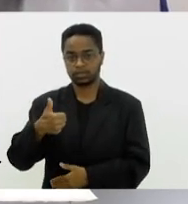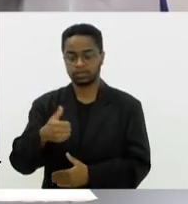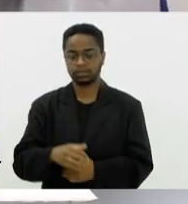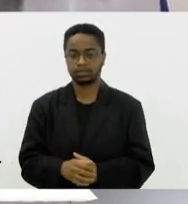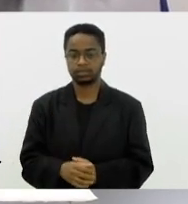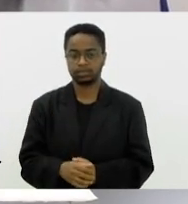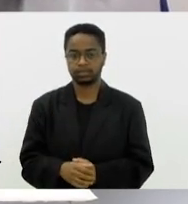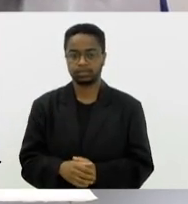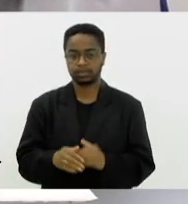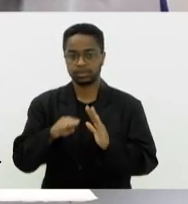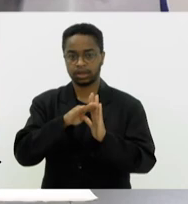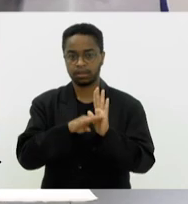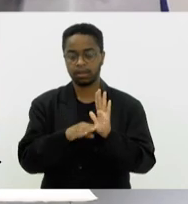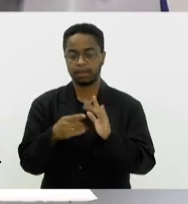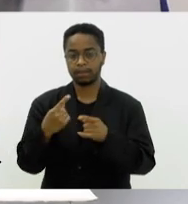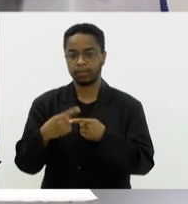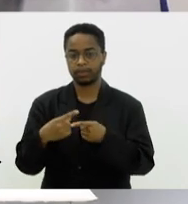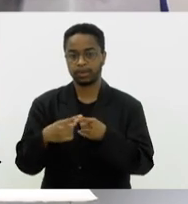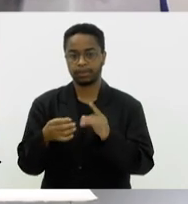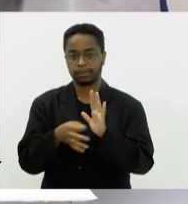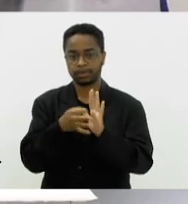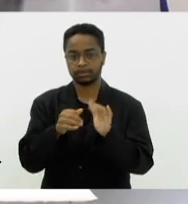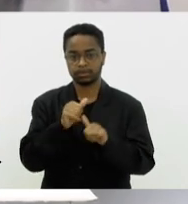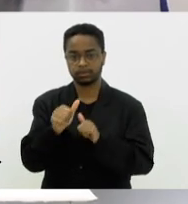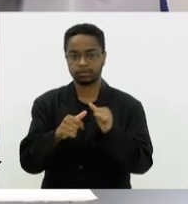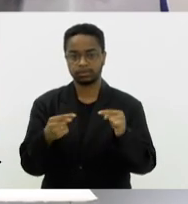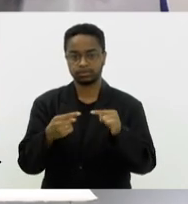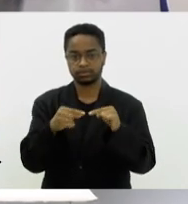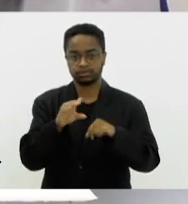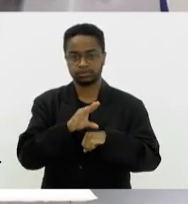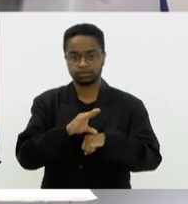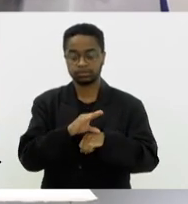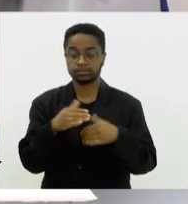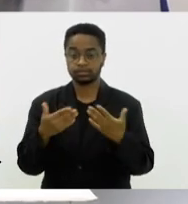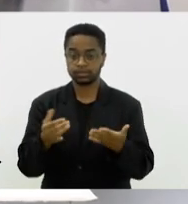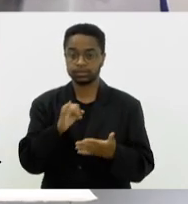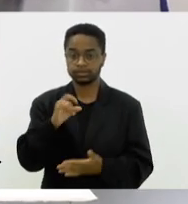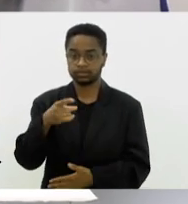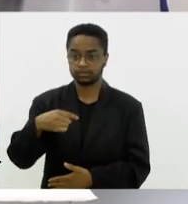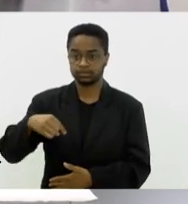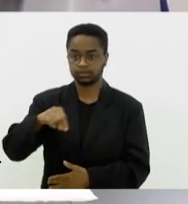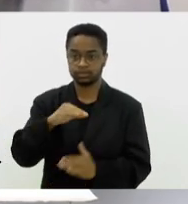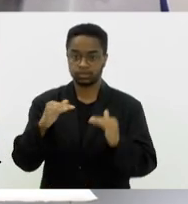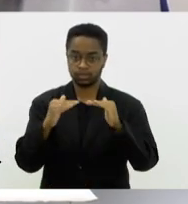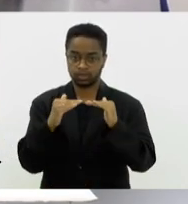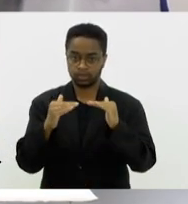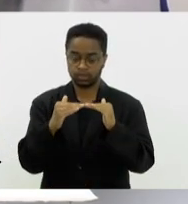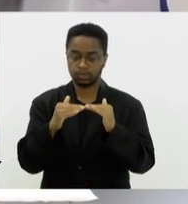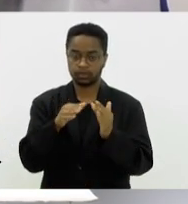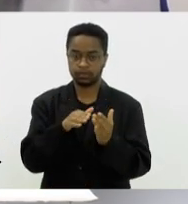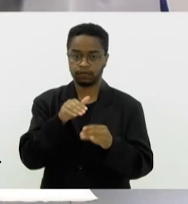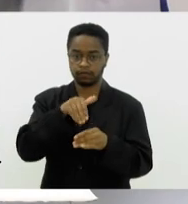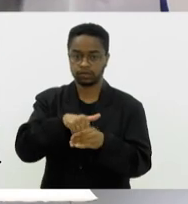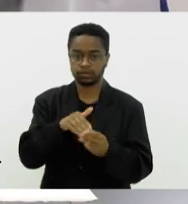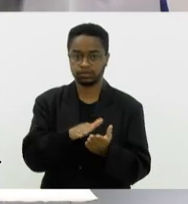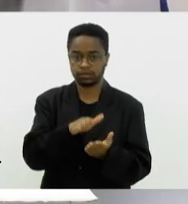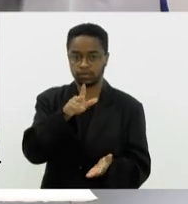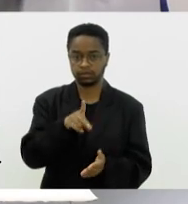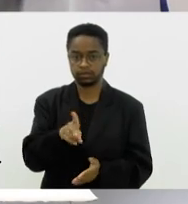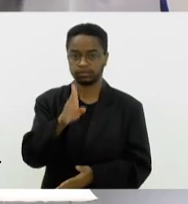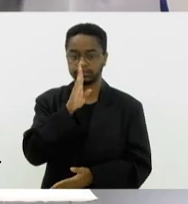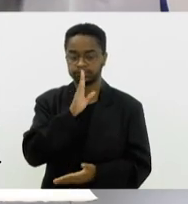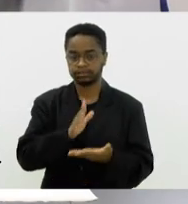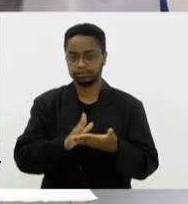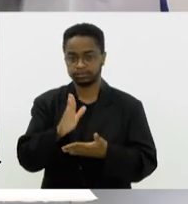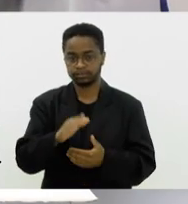Da pauta, porque o parecer foi alterado para constitucionalidade. Então, se o plenário aprovar a votação em bloco, permaneceu como estão, aprovada